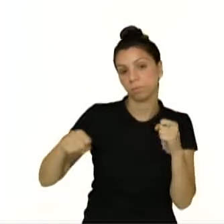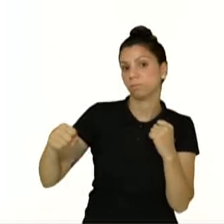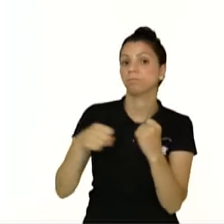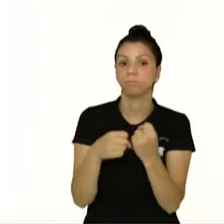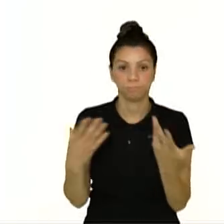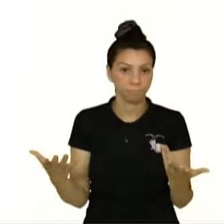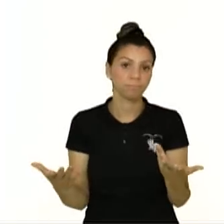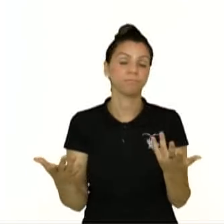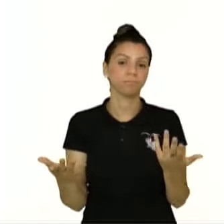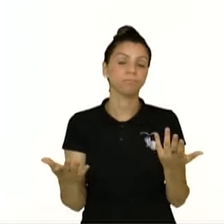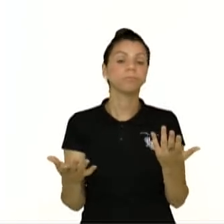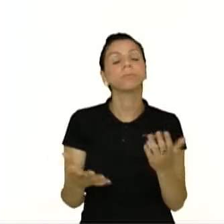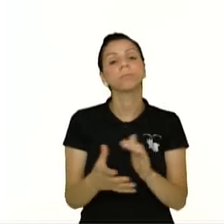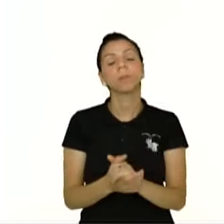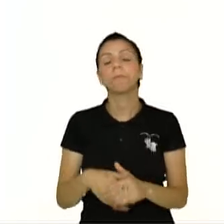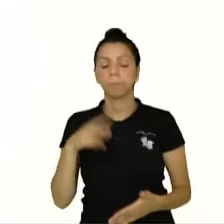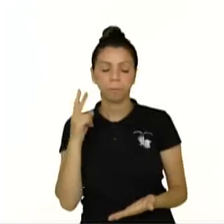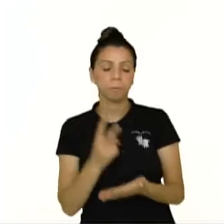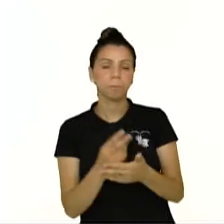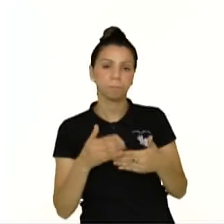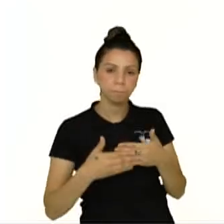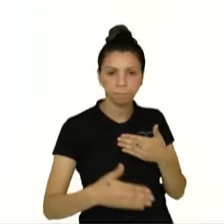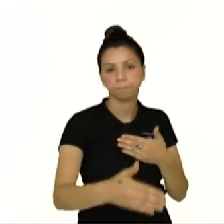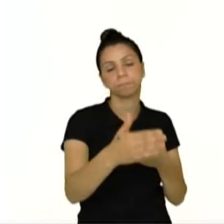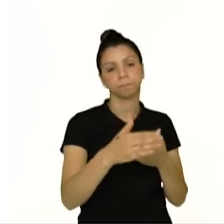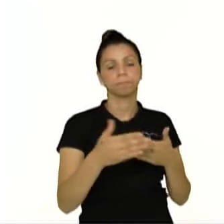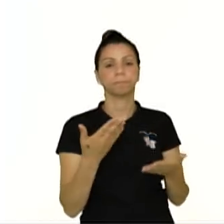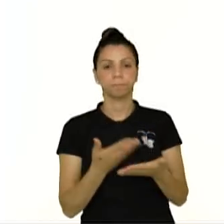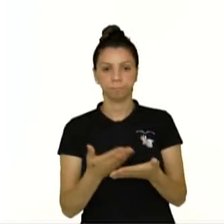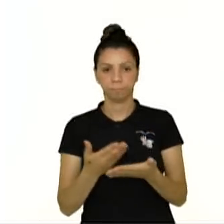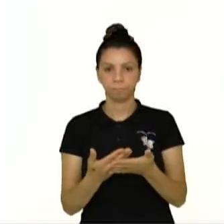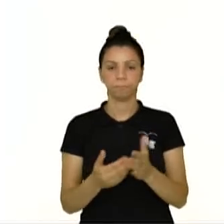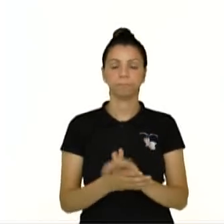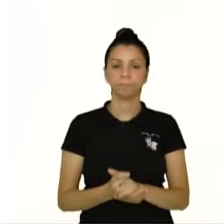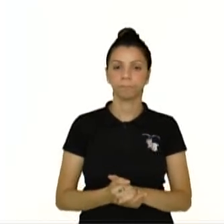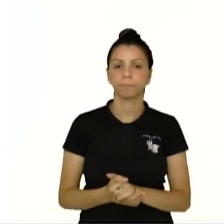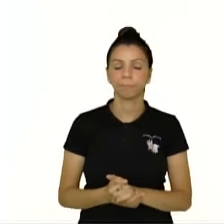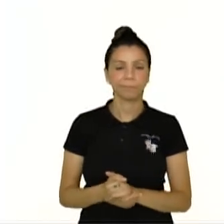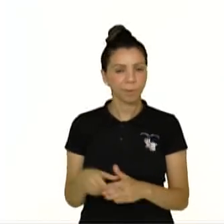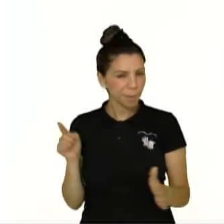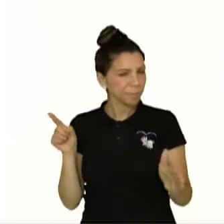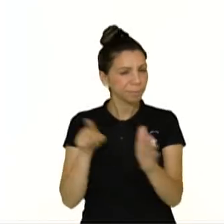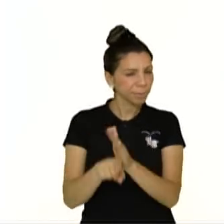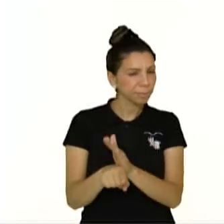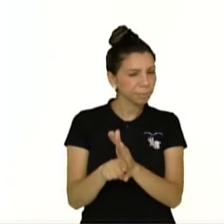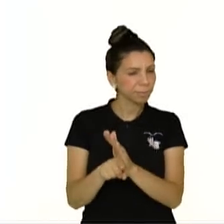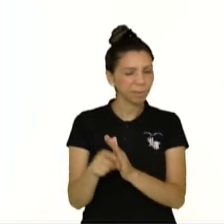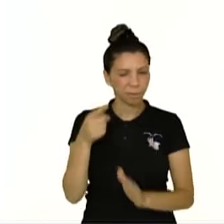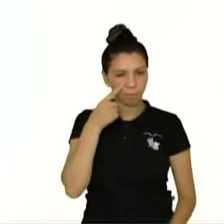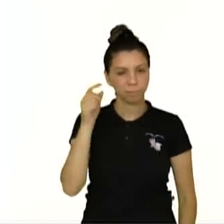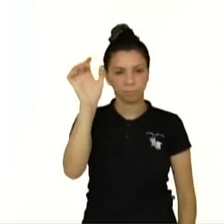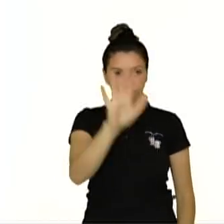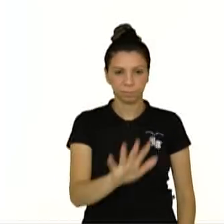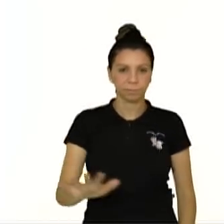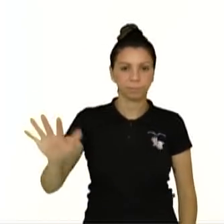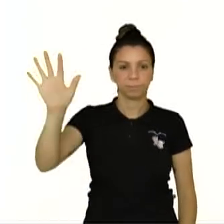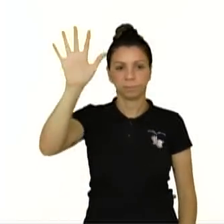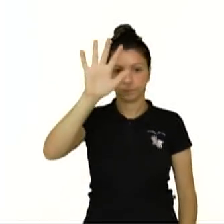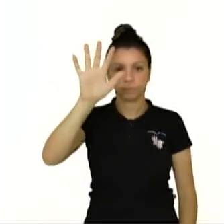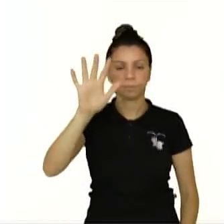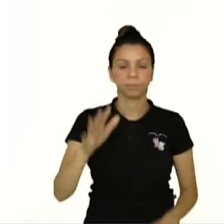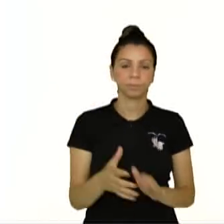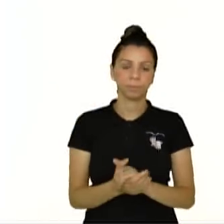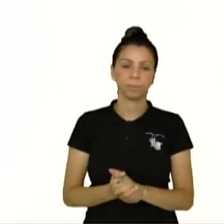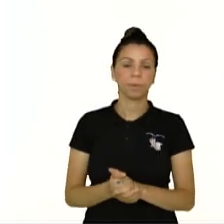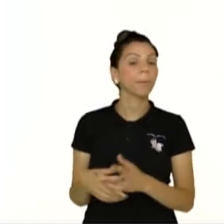vamos, de certa maneira, continuar esse estudo. Uma pergunta, vamos olhar essa imagem aqui? Então